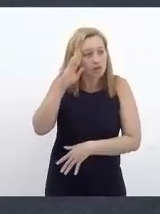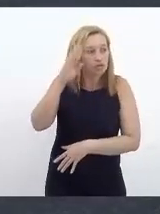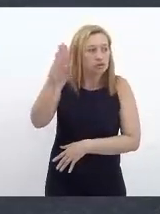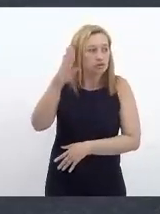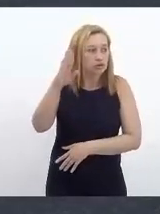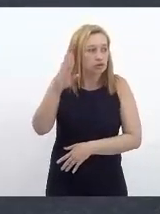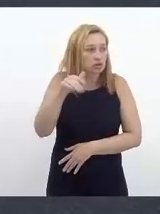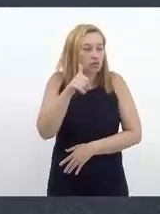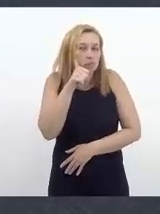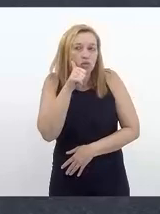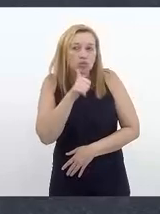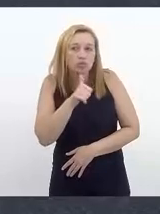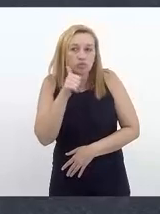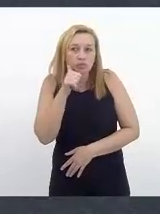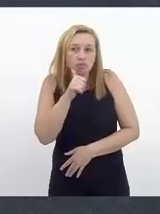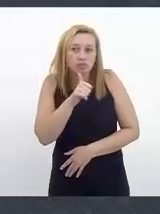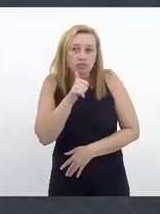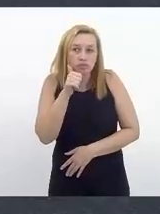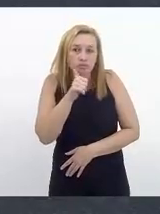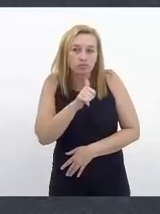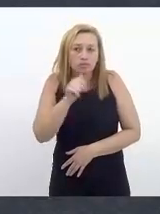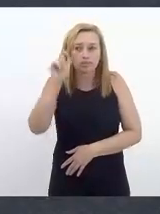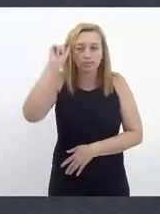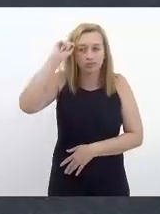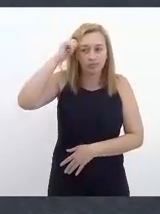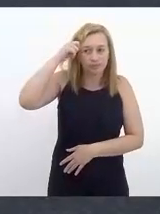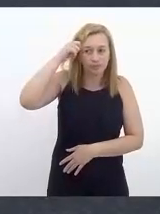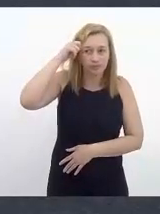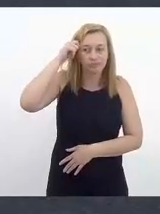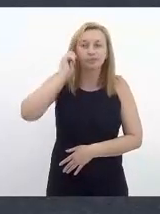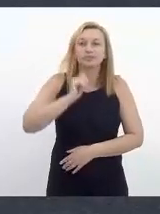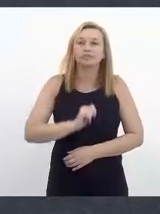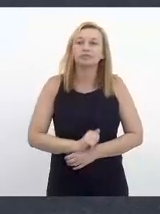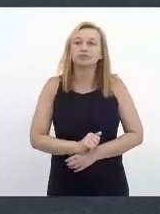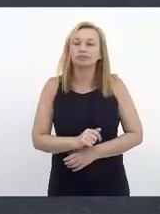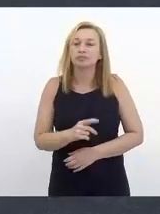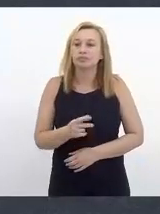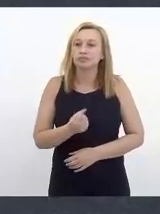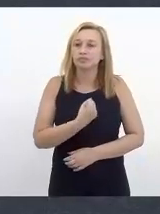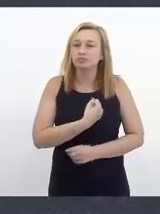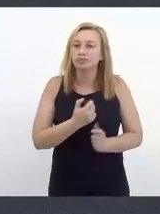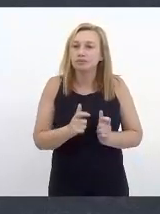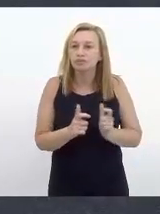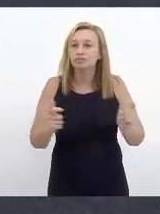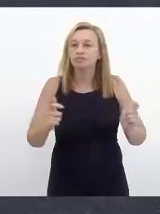principalmente por mulheres, mulheres negras, em sua maioria,